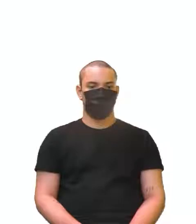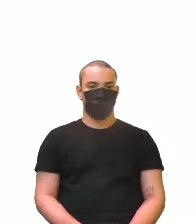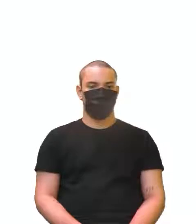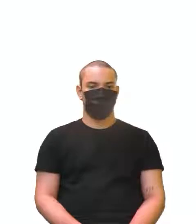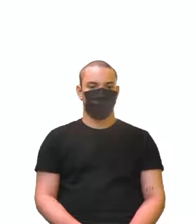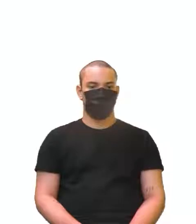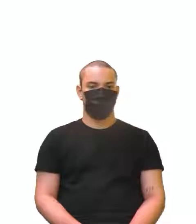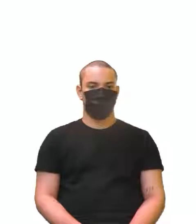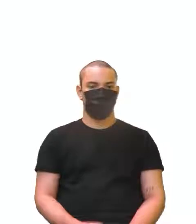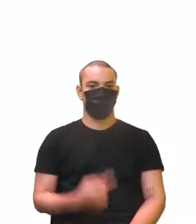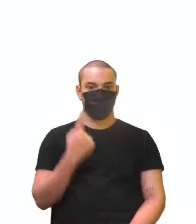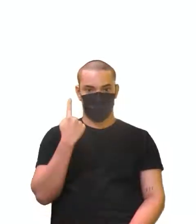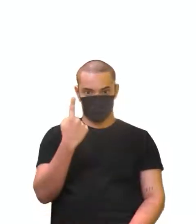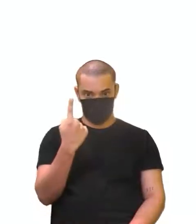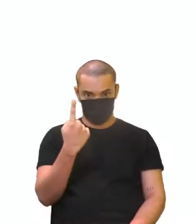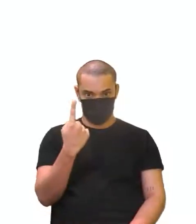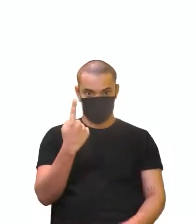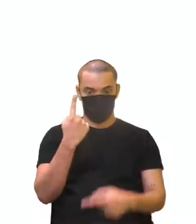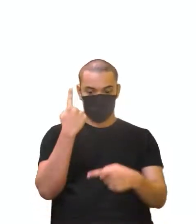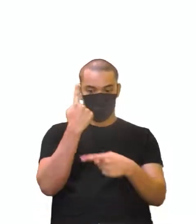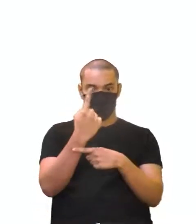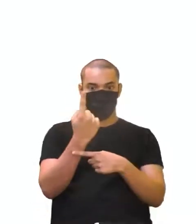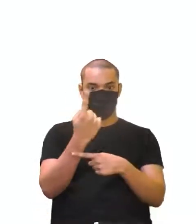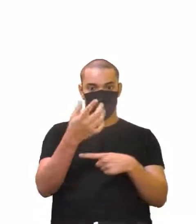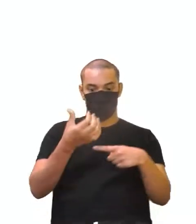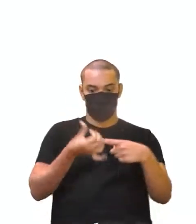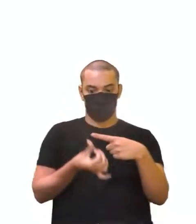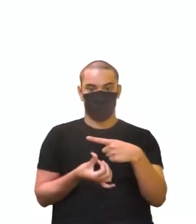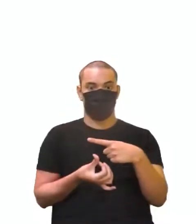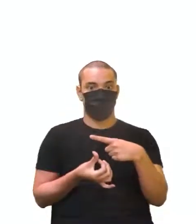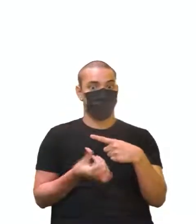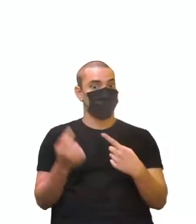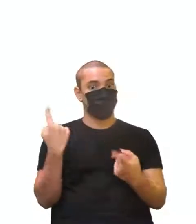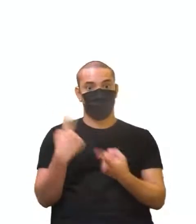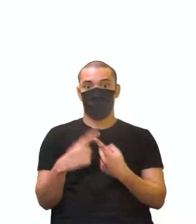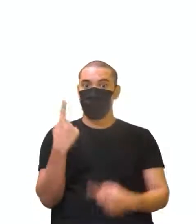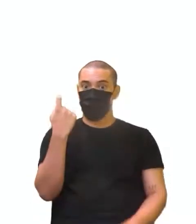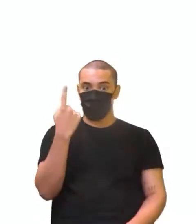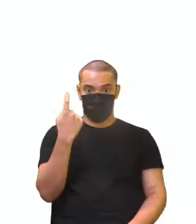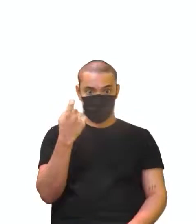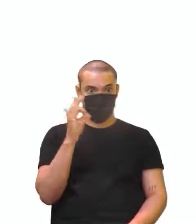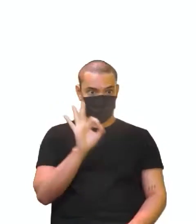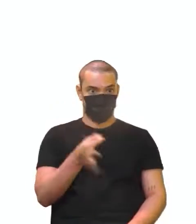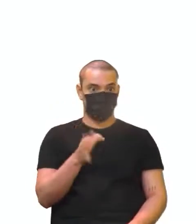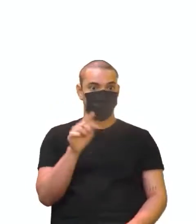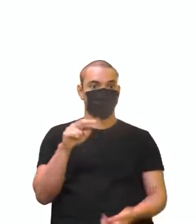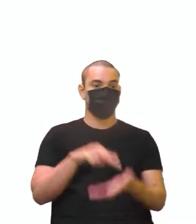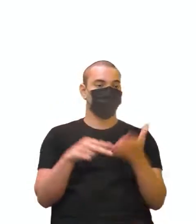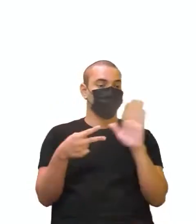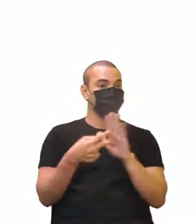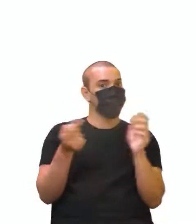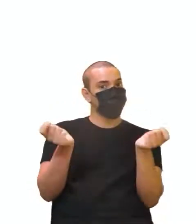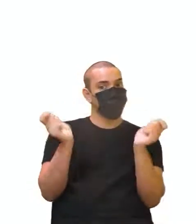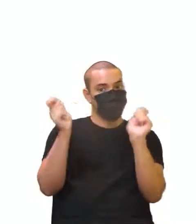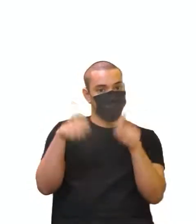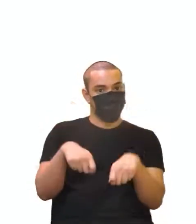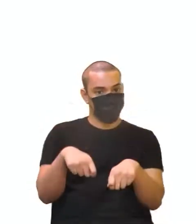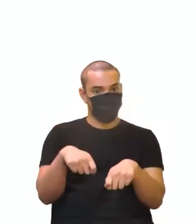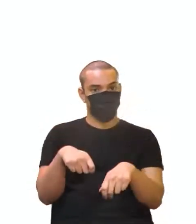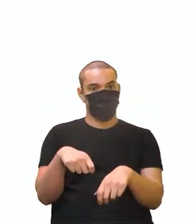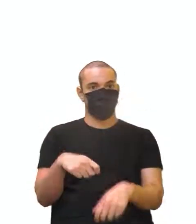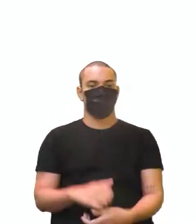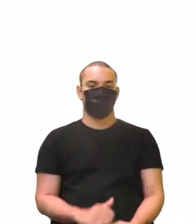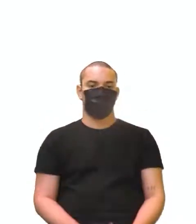Pronto. É de 1 para 6, né? E isso é a probabilidade do